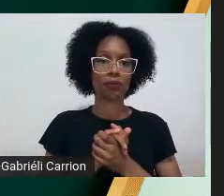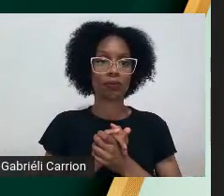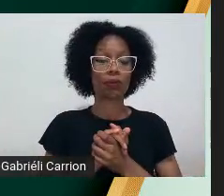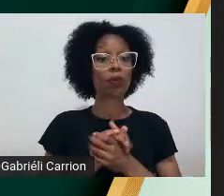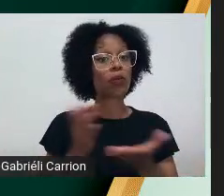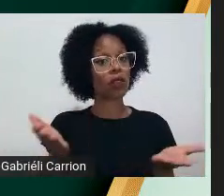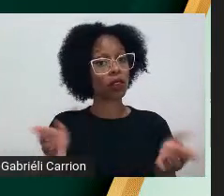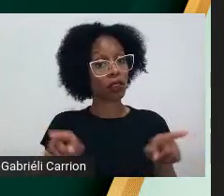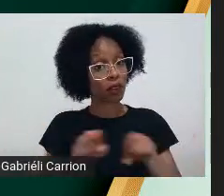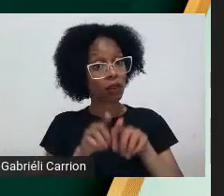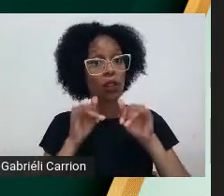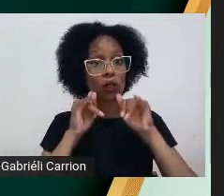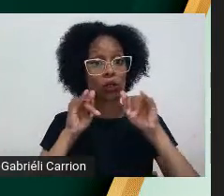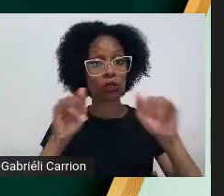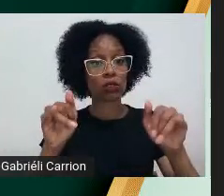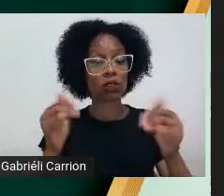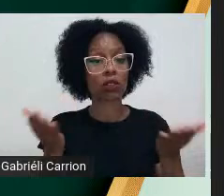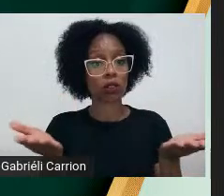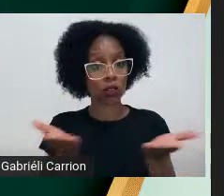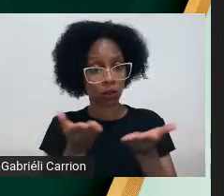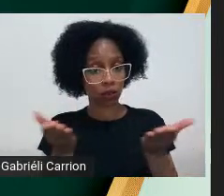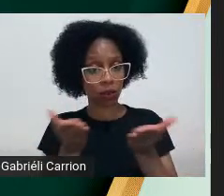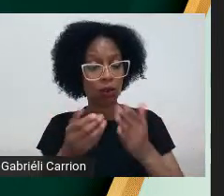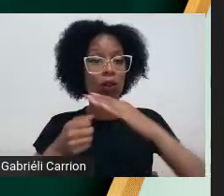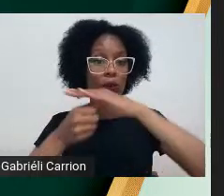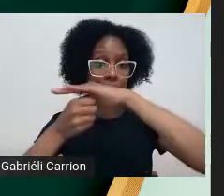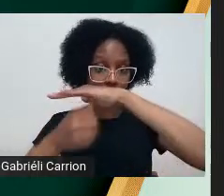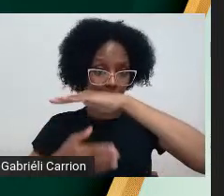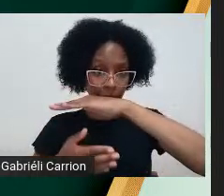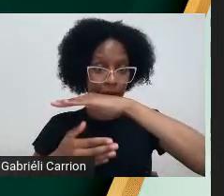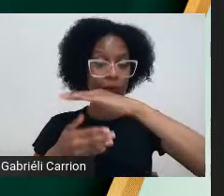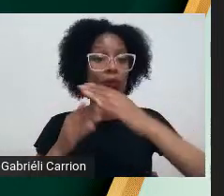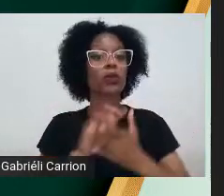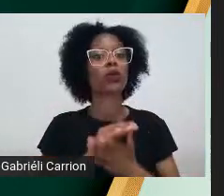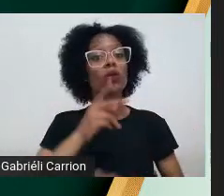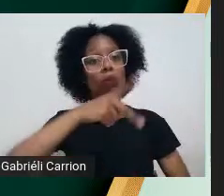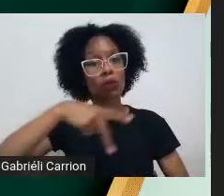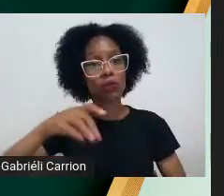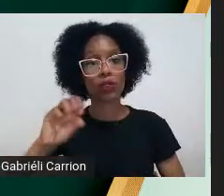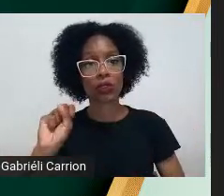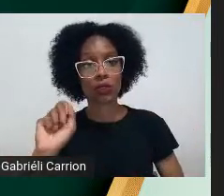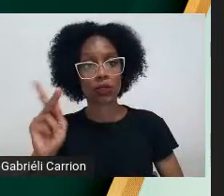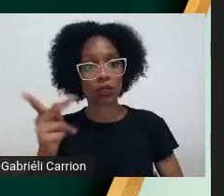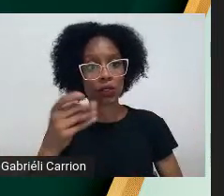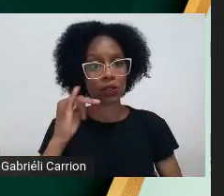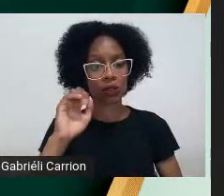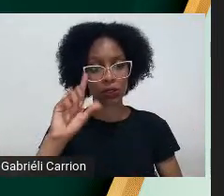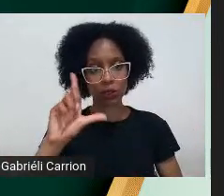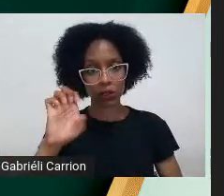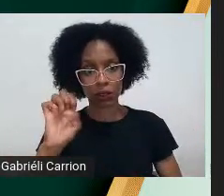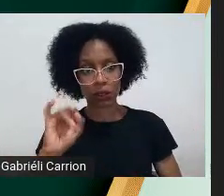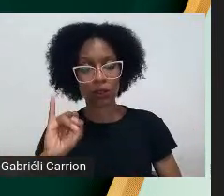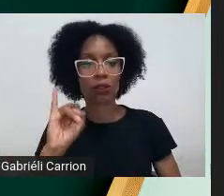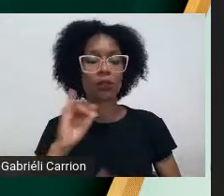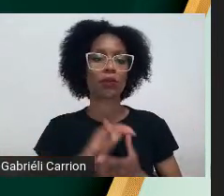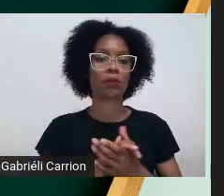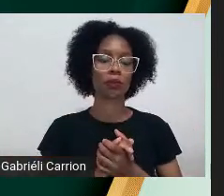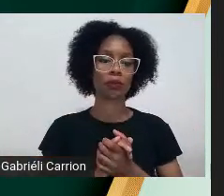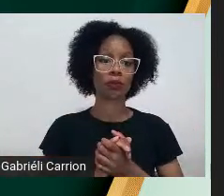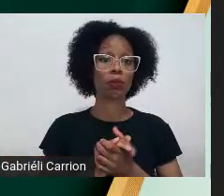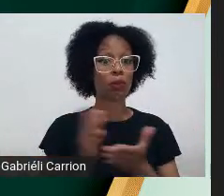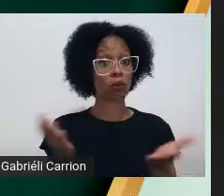Anunciamos neste momento a palavra da senhora pró-reitora de graduação, professora Shirley Grazelli da Silva Nascimento,